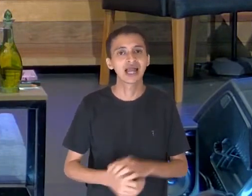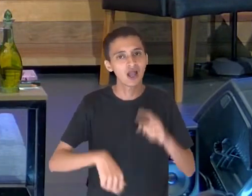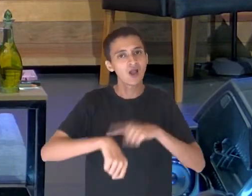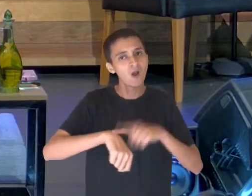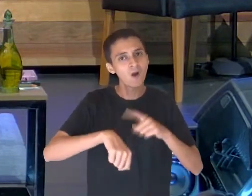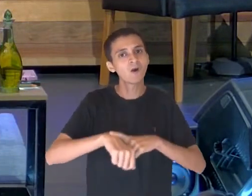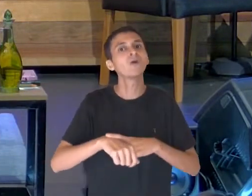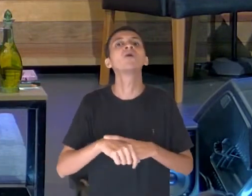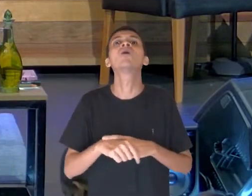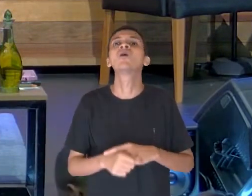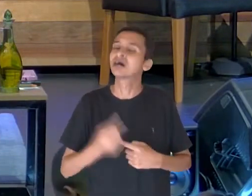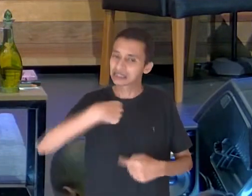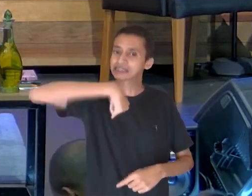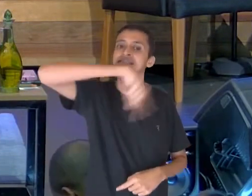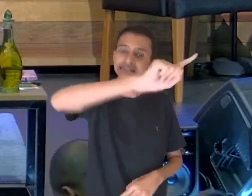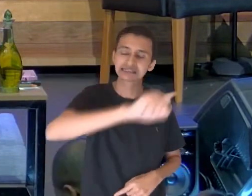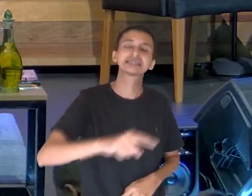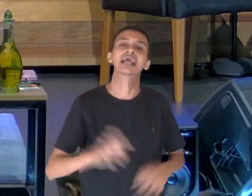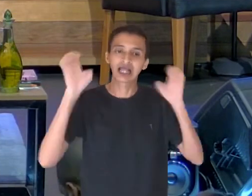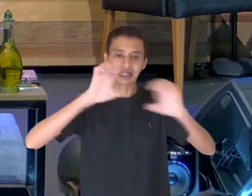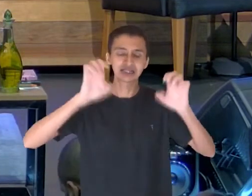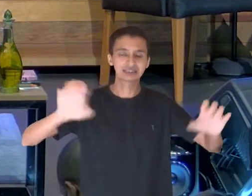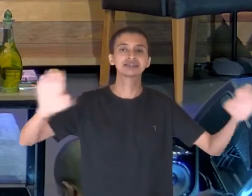Porque é tempo de romper.